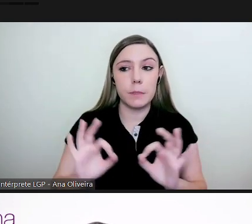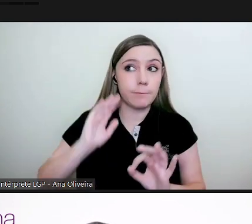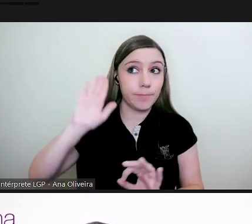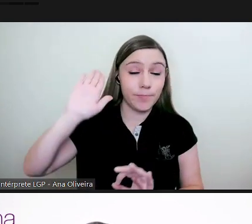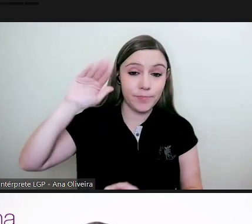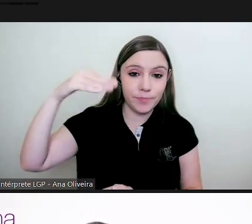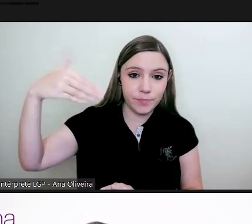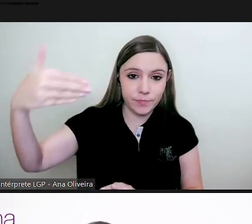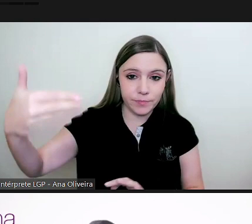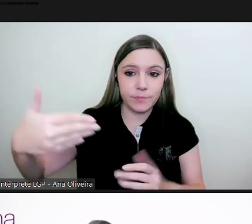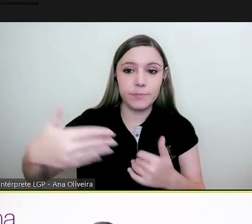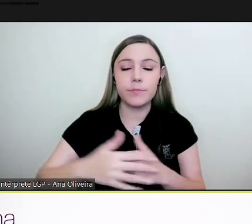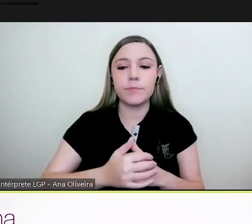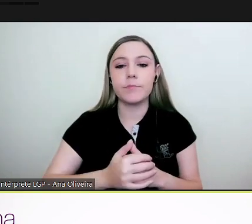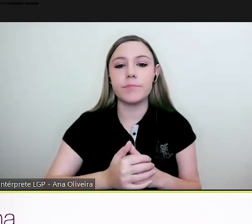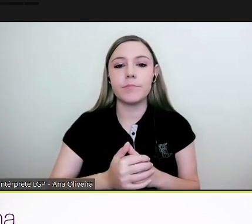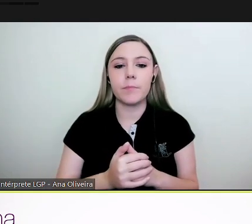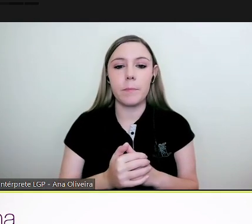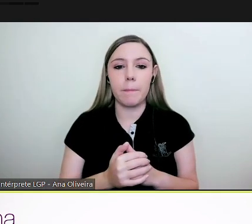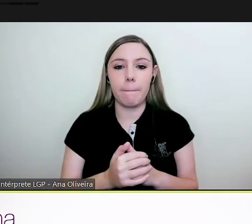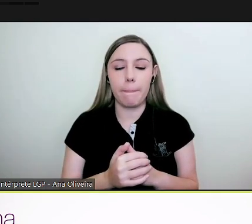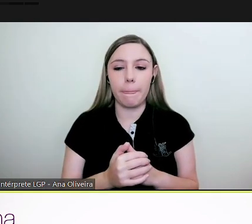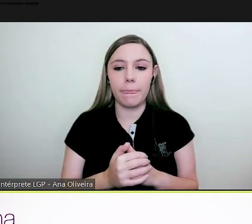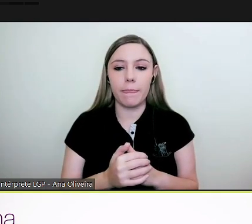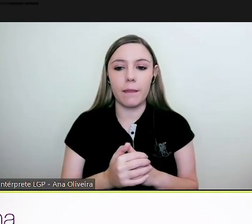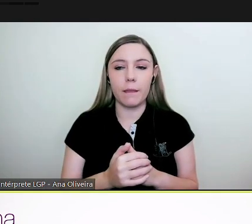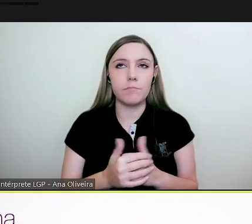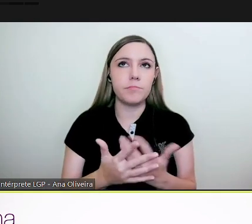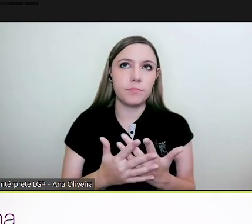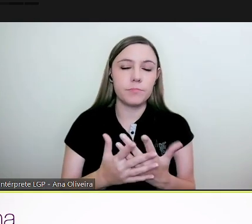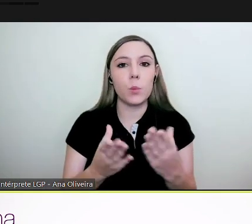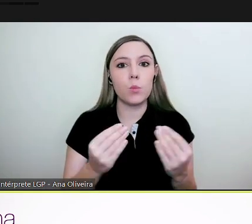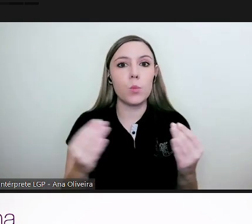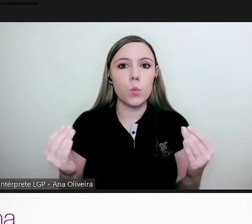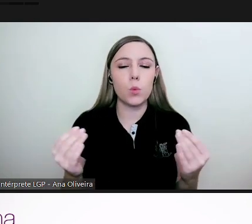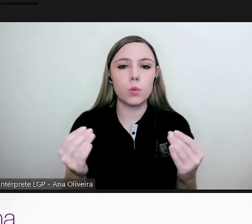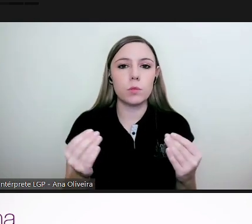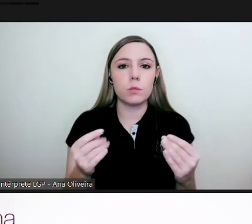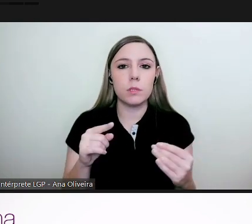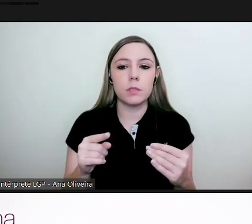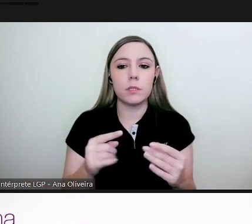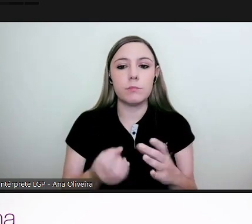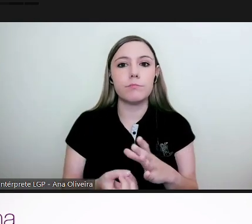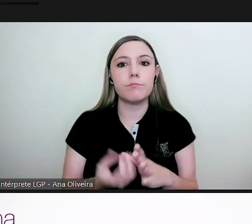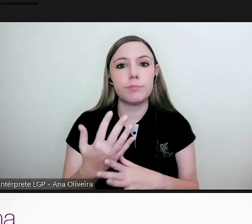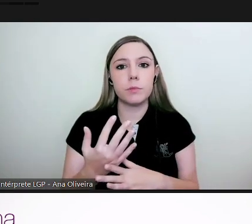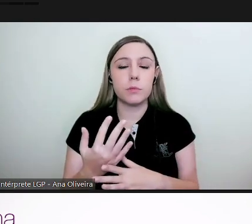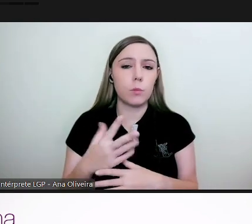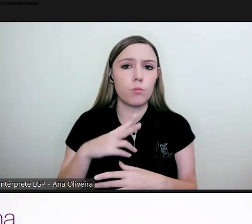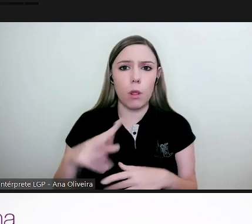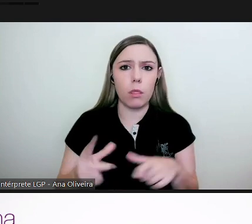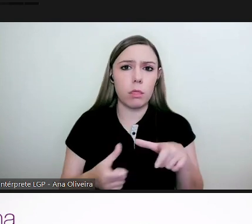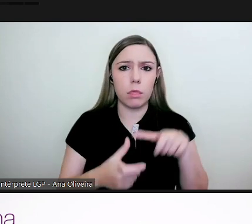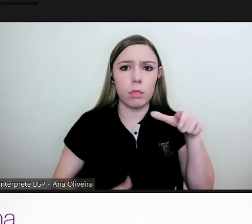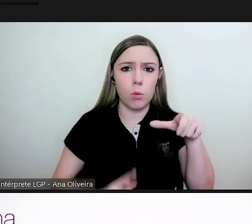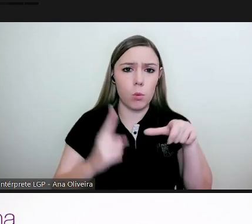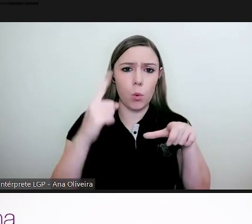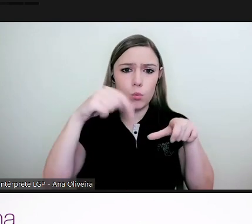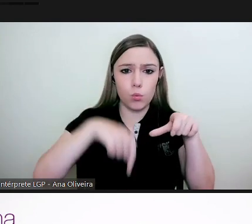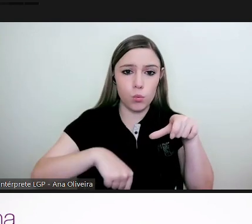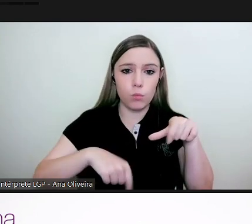prazo. E muitas delas são reproduzidas de norte a sul. É a